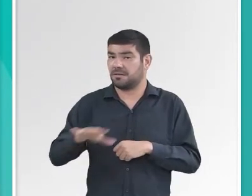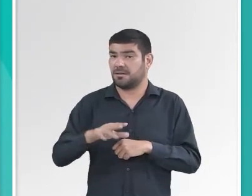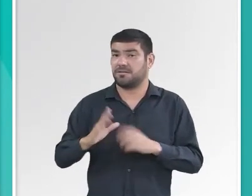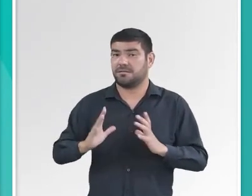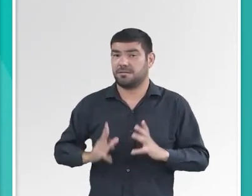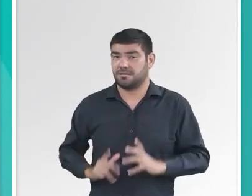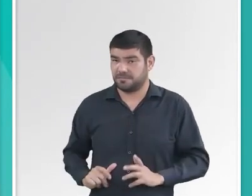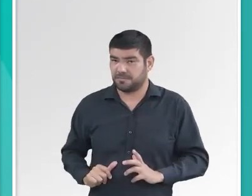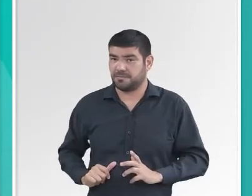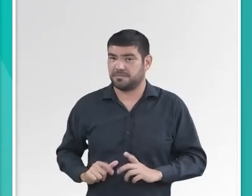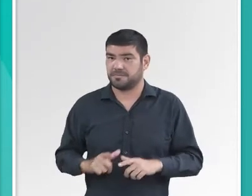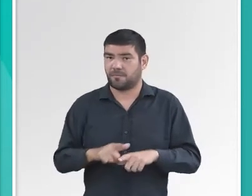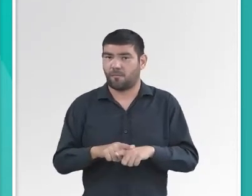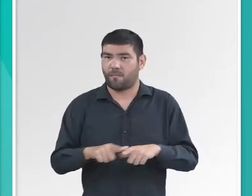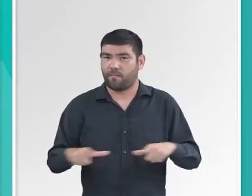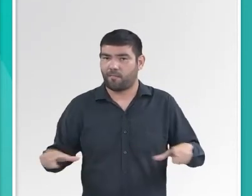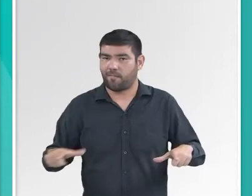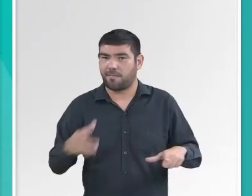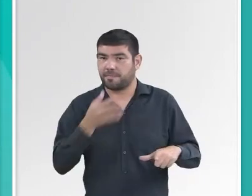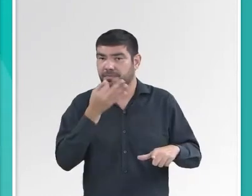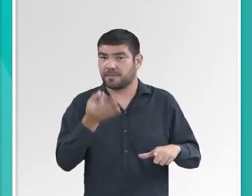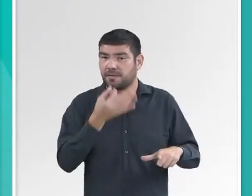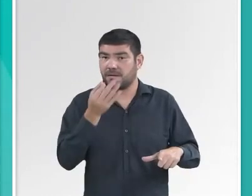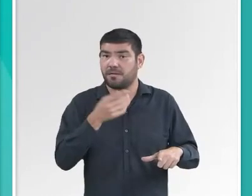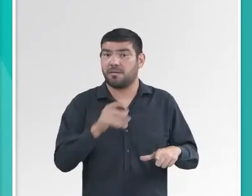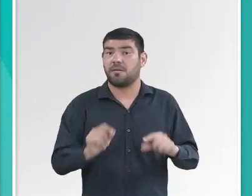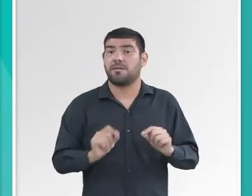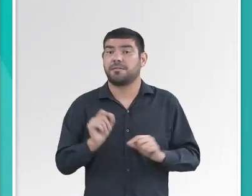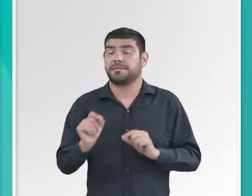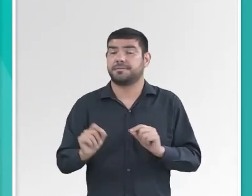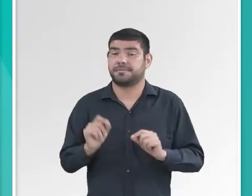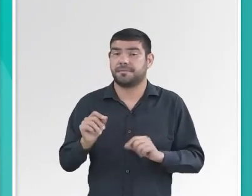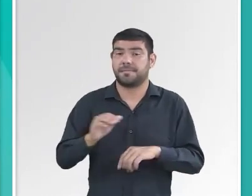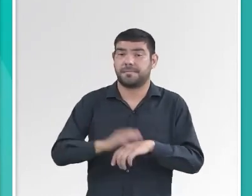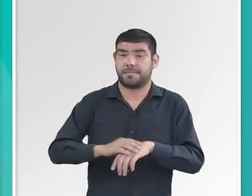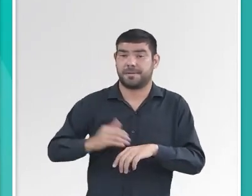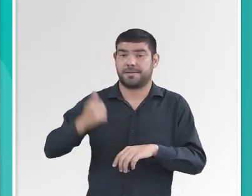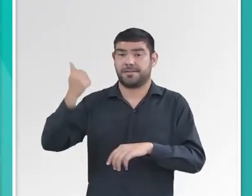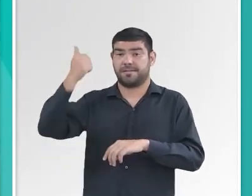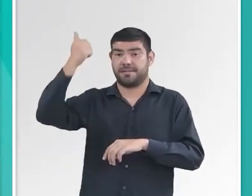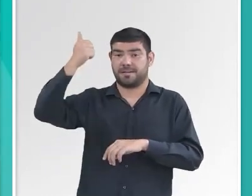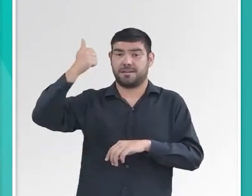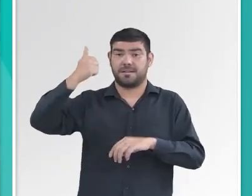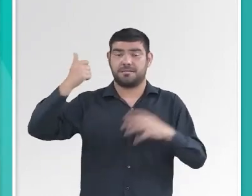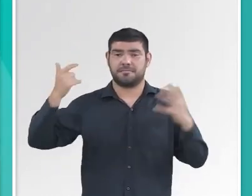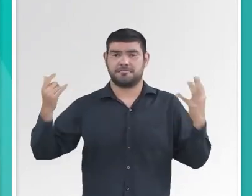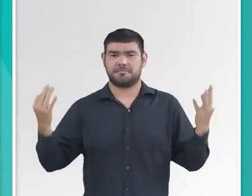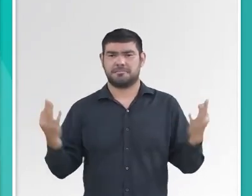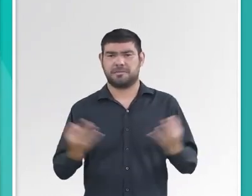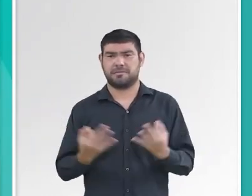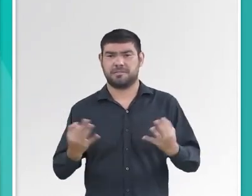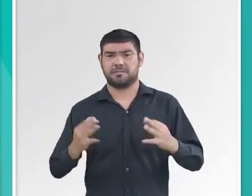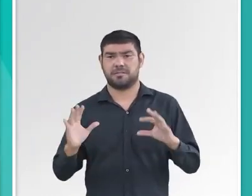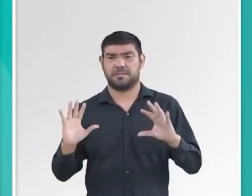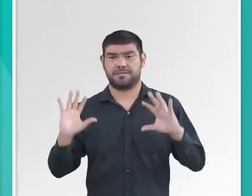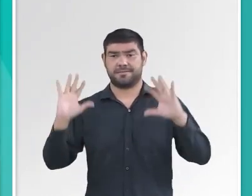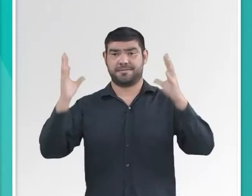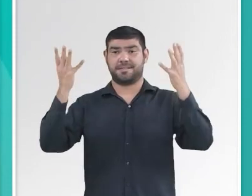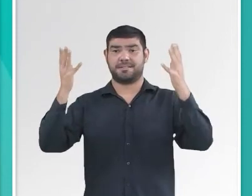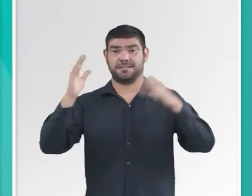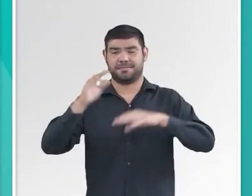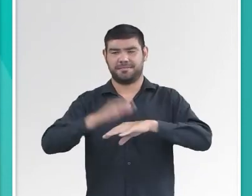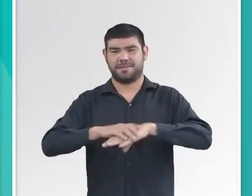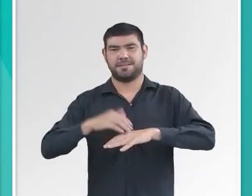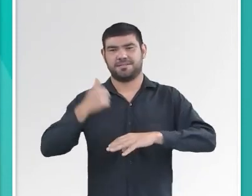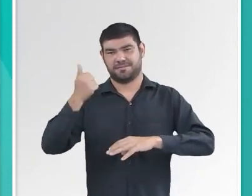Então perceba que são sugestões aí que vão procurar o quê? Melhorar, aperfeiçoar a festa, torná-la melhor, a banda